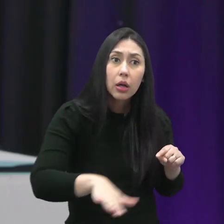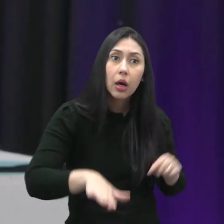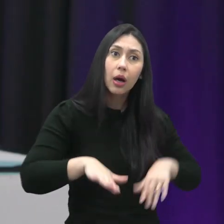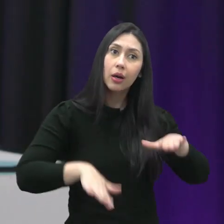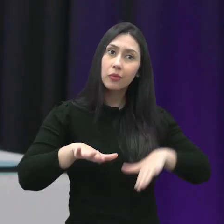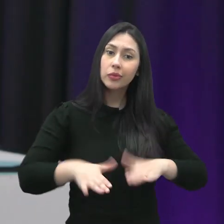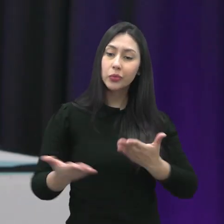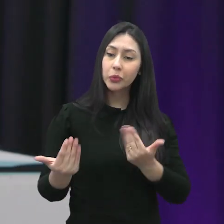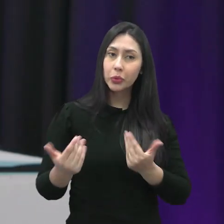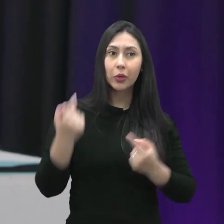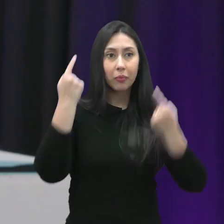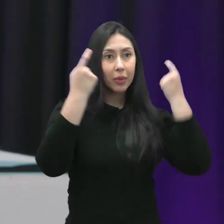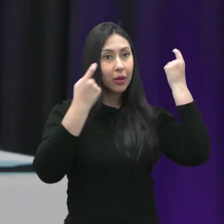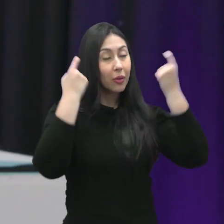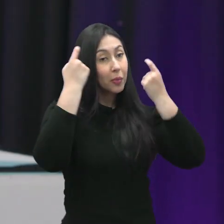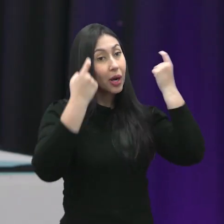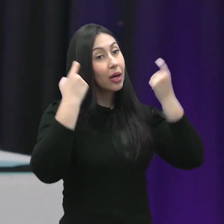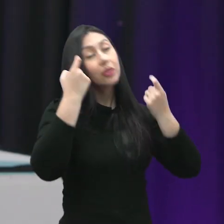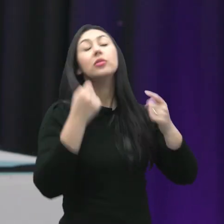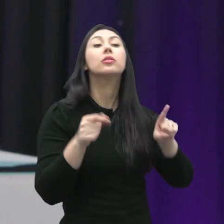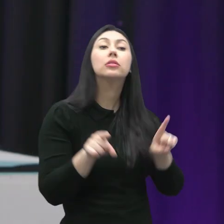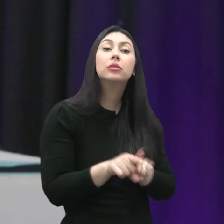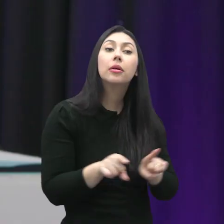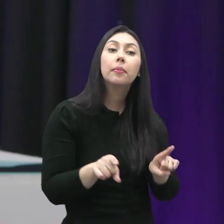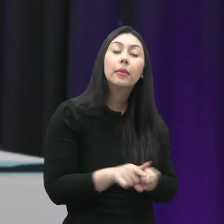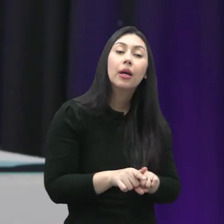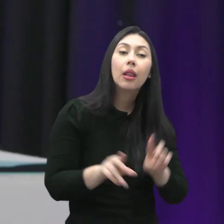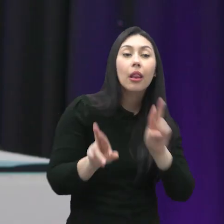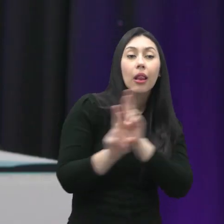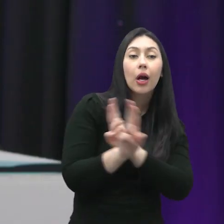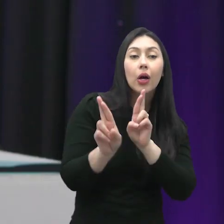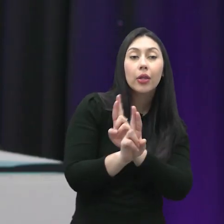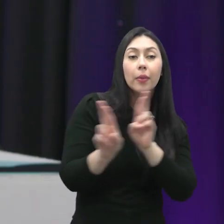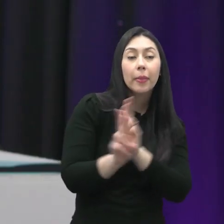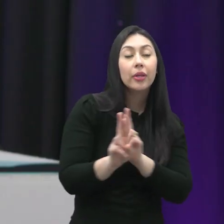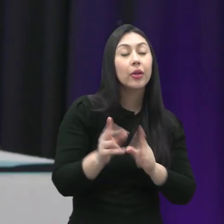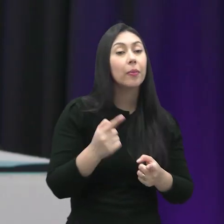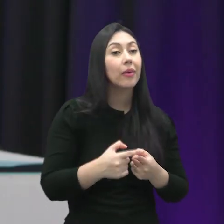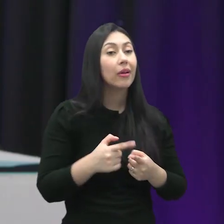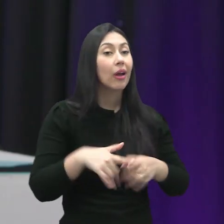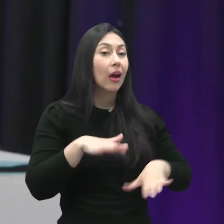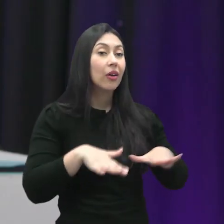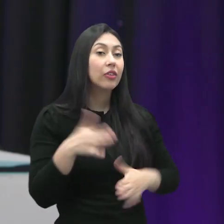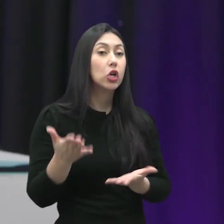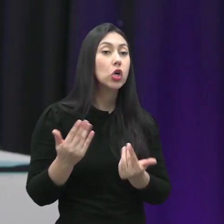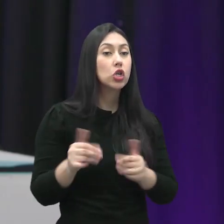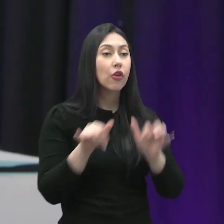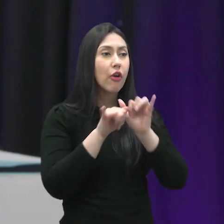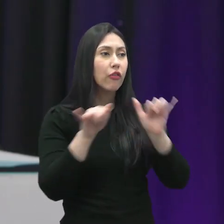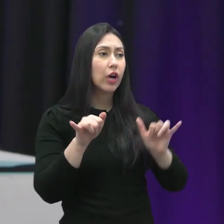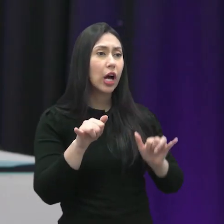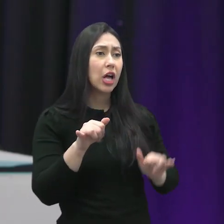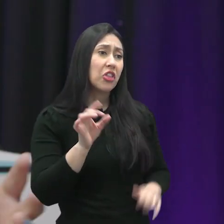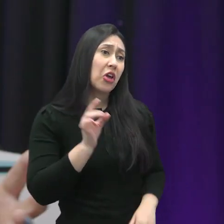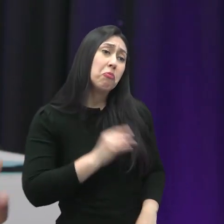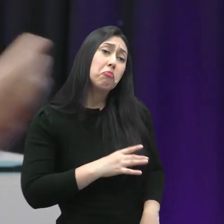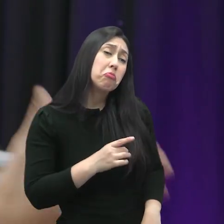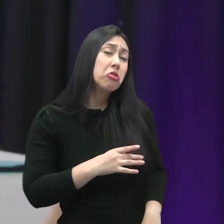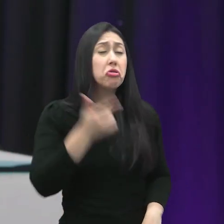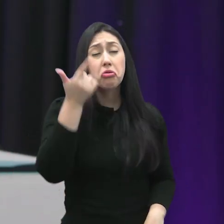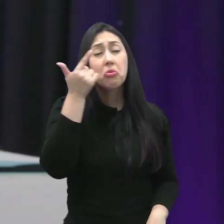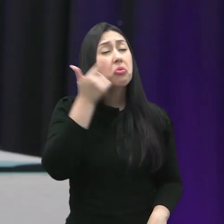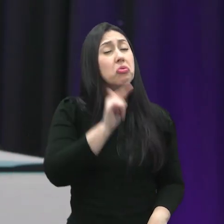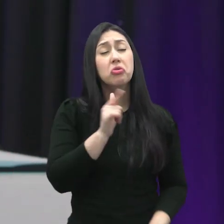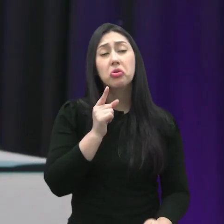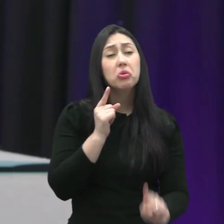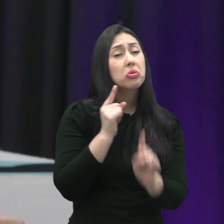de muitos jovens. E com relação ao relacionamento também, muitos deles acabam falando que têm medo de não conseguir